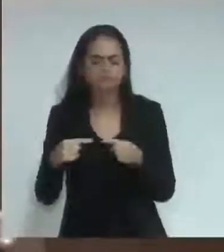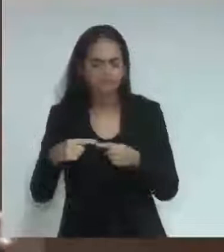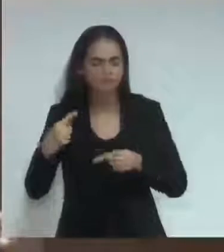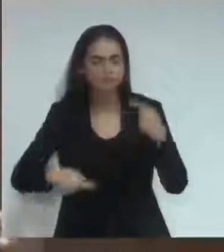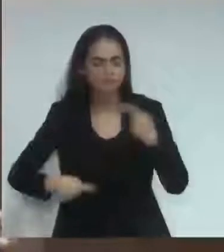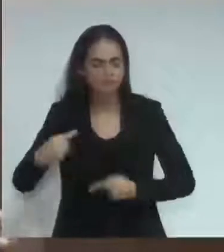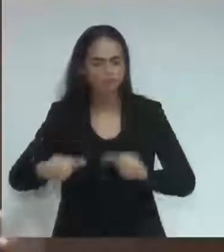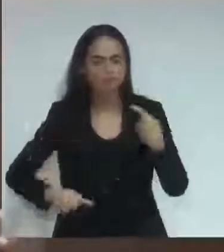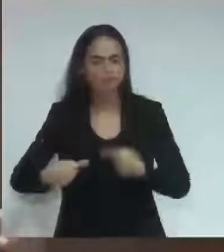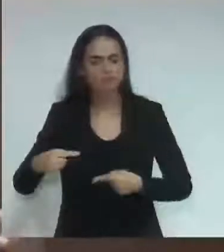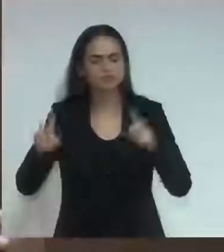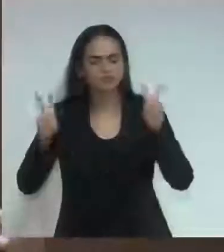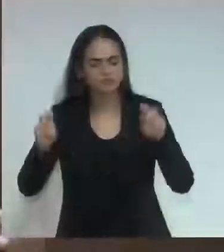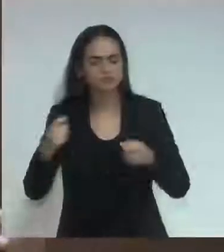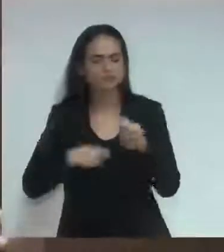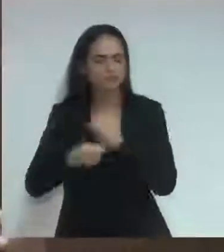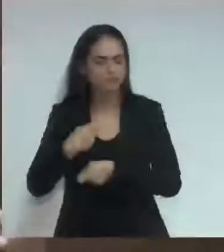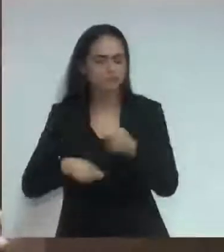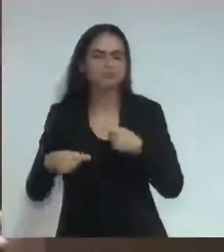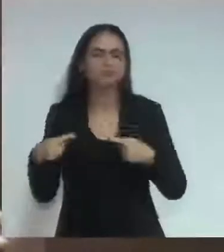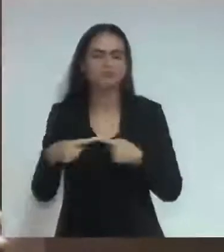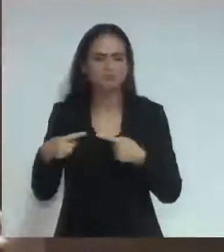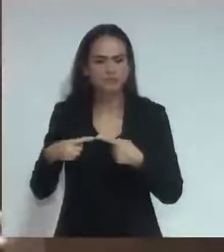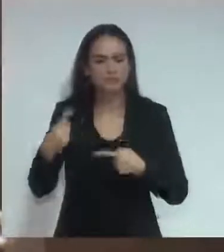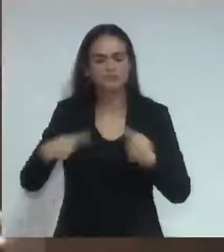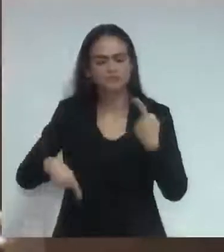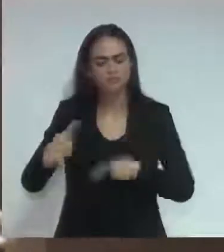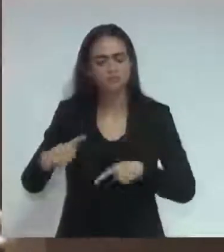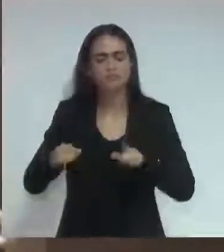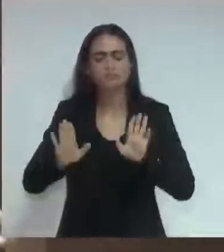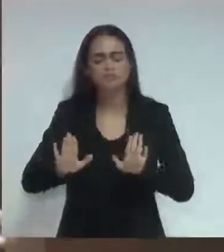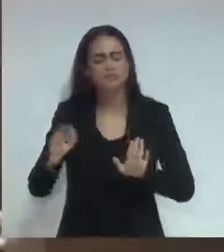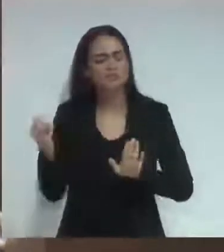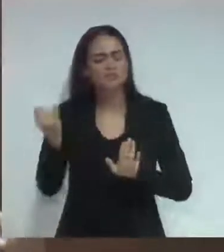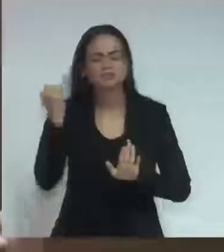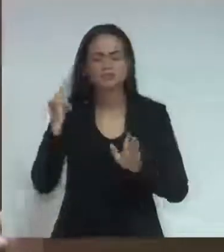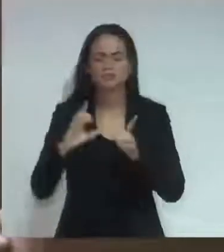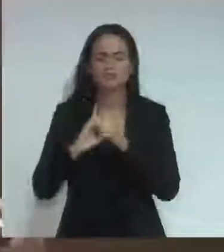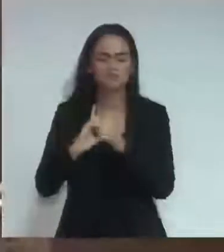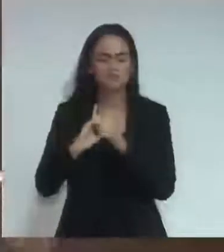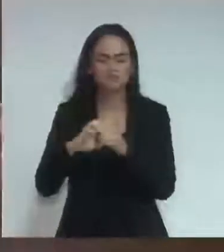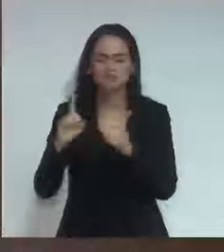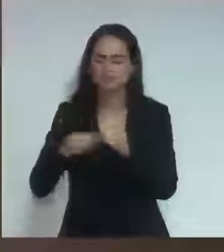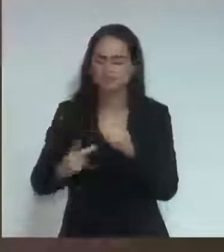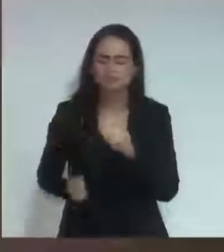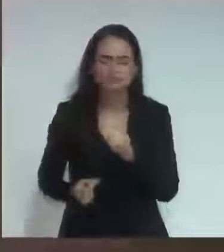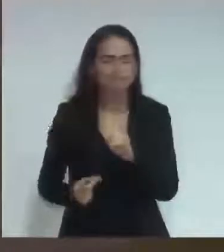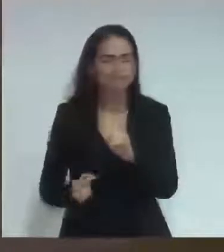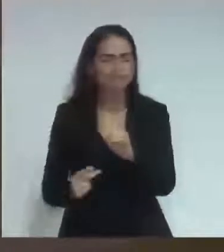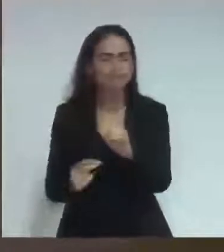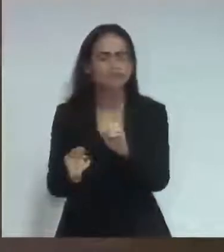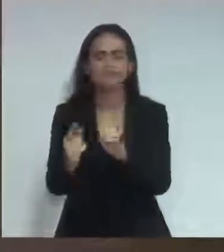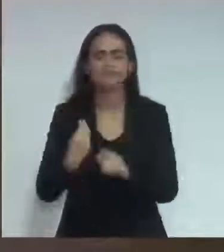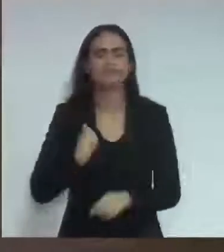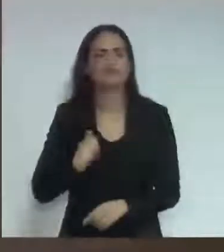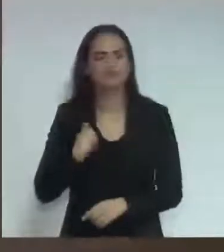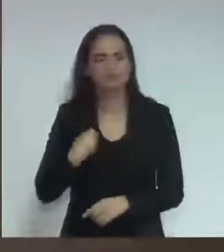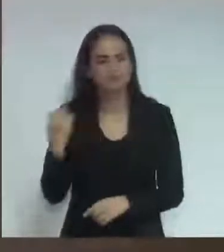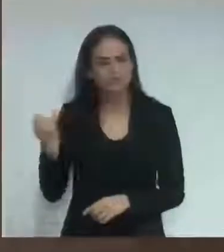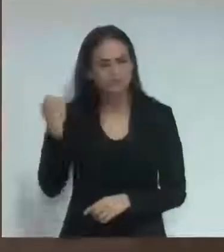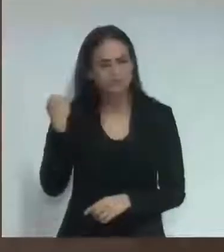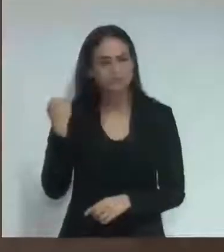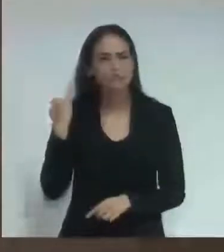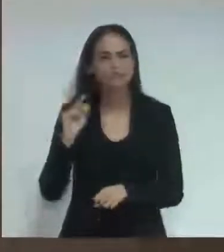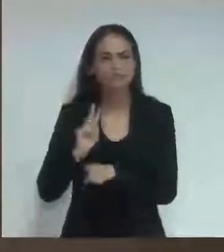em xeque a importância e a validade da democracia. O sistema democrático tem que ser preservado sempre, a qualquer custo, né?